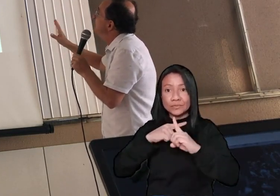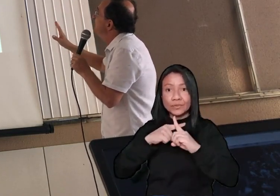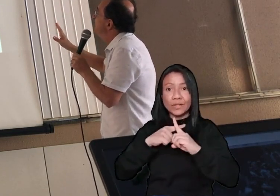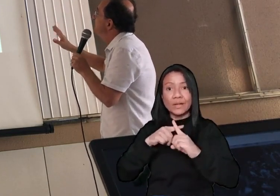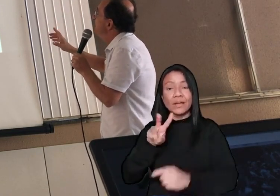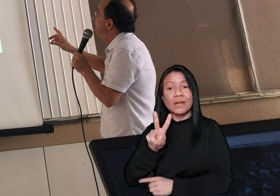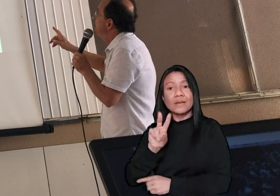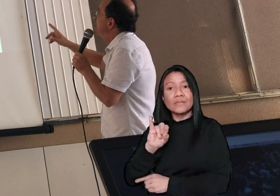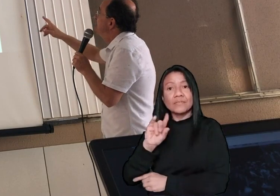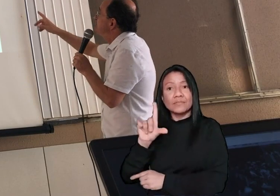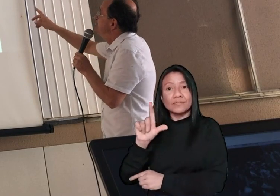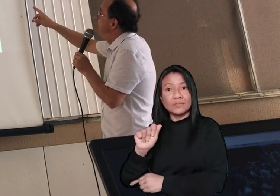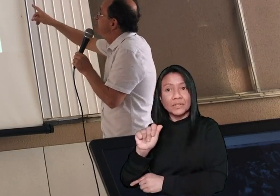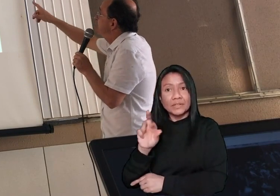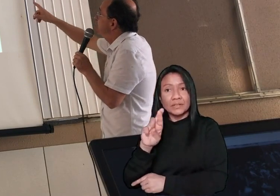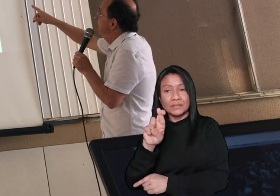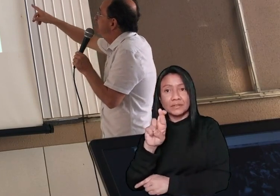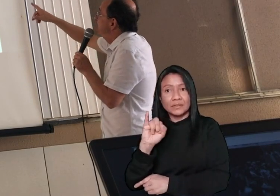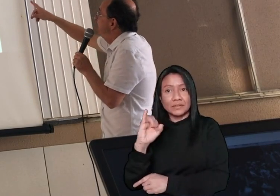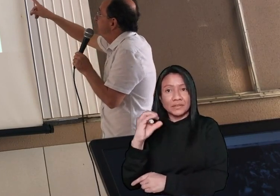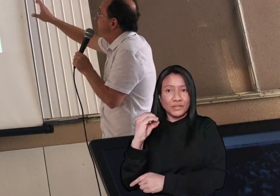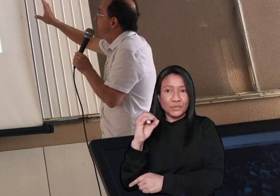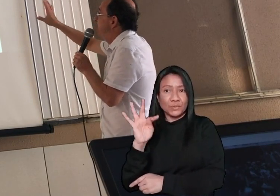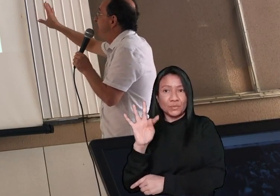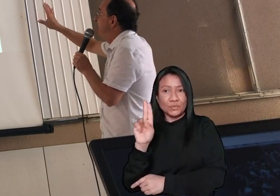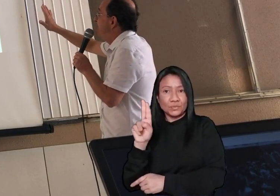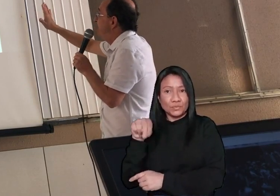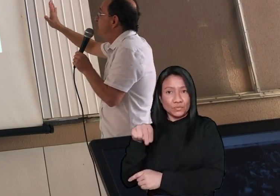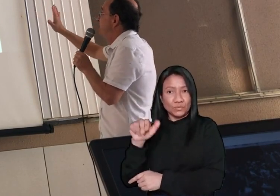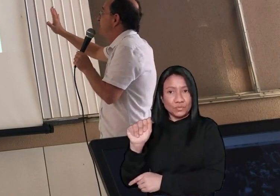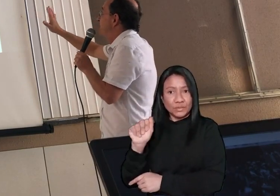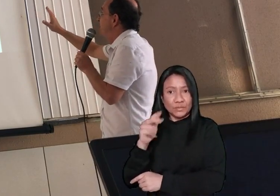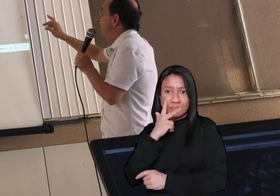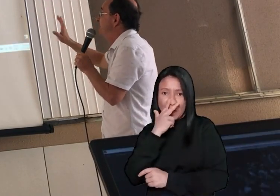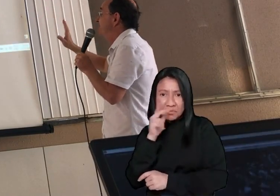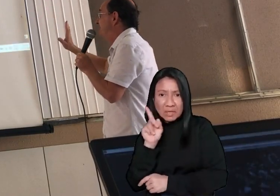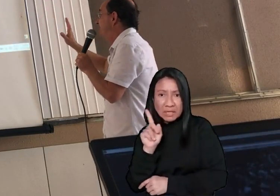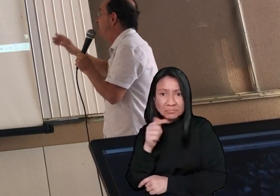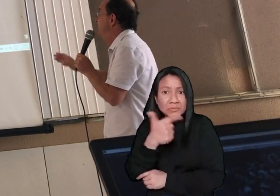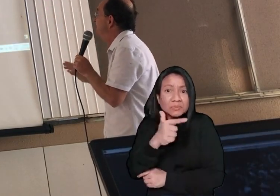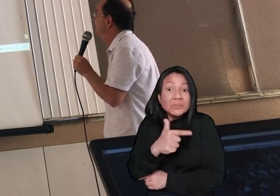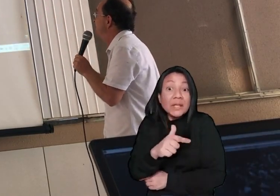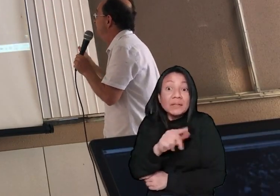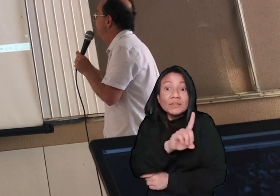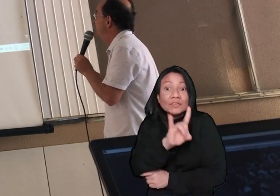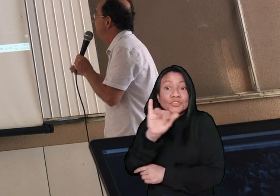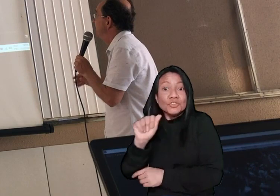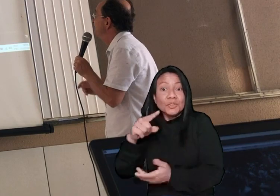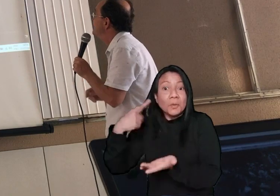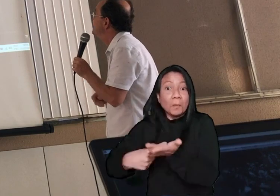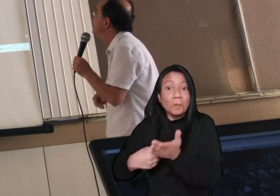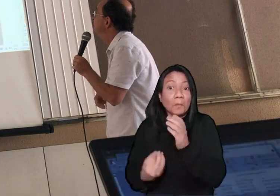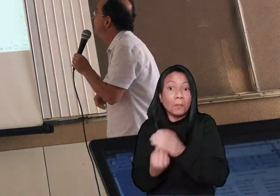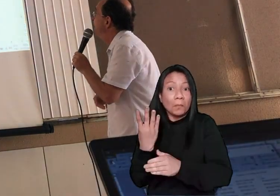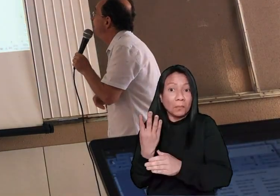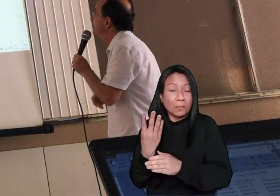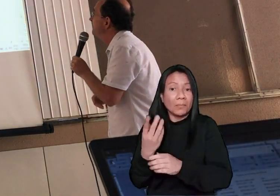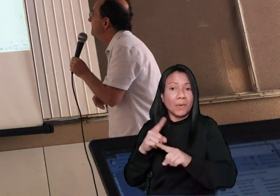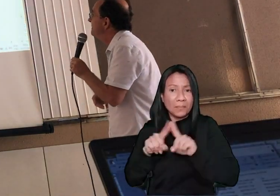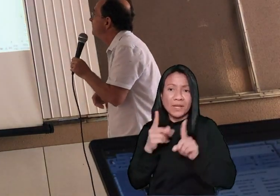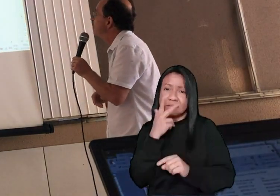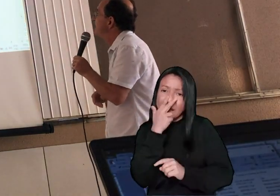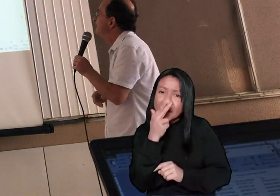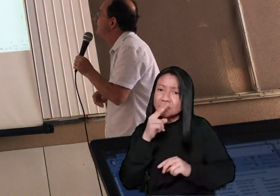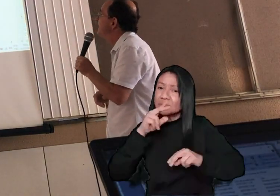capela. Não tem a data, mas olha, tem umas bandeirolas lá, de repente é no mês de junho, juro. Quem sabe? Não tenho certeza.